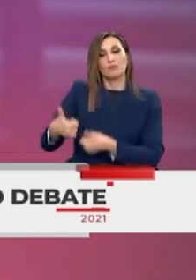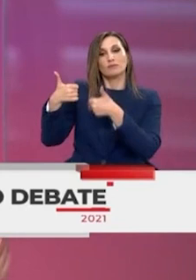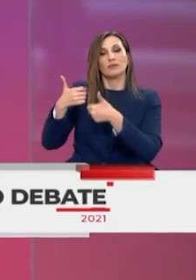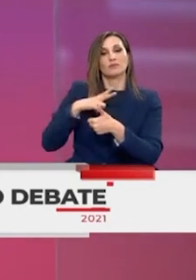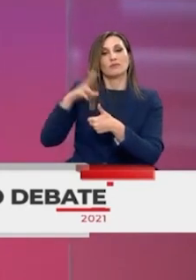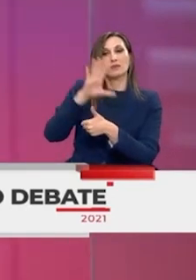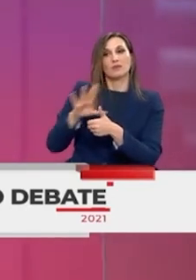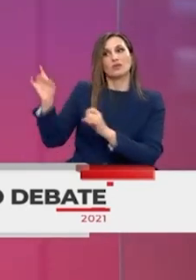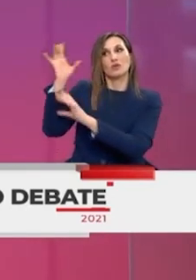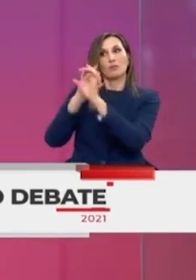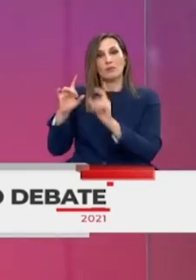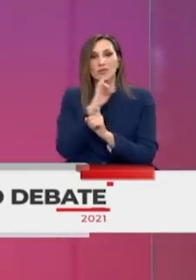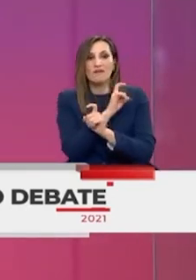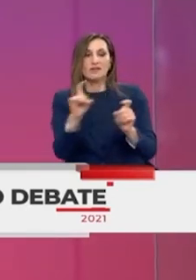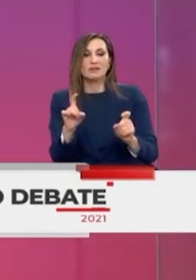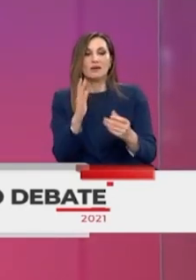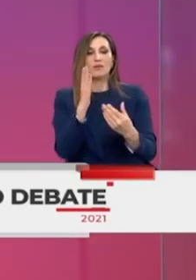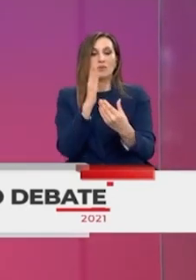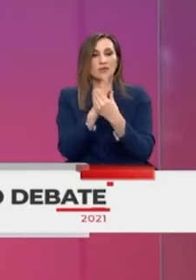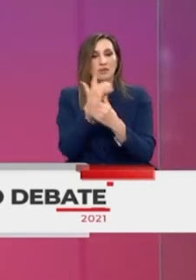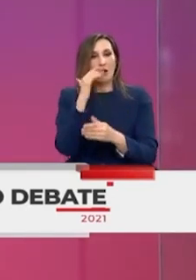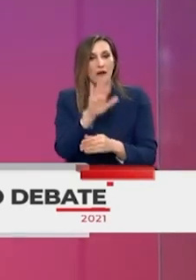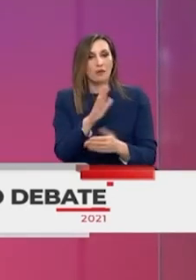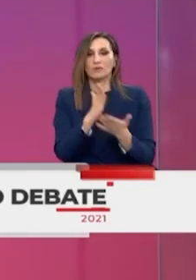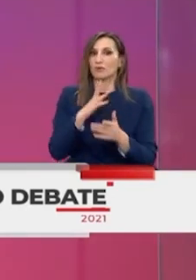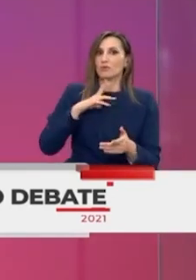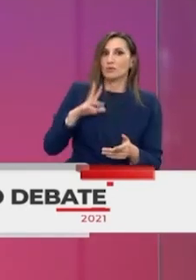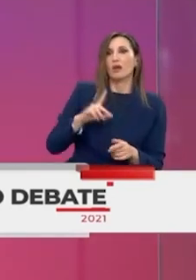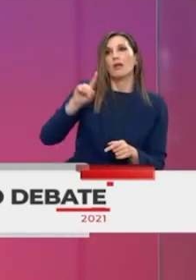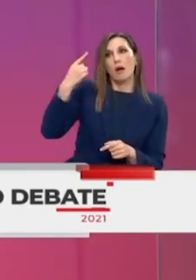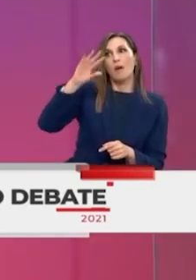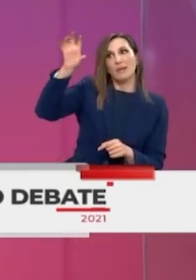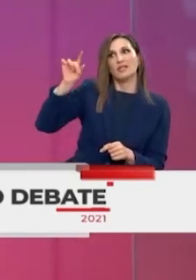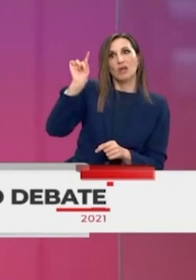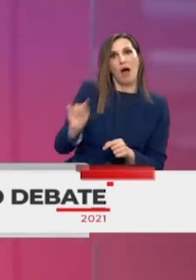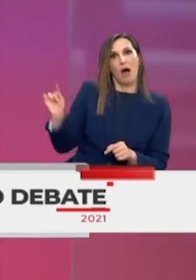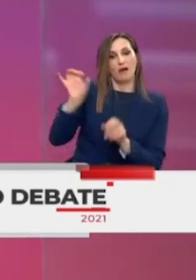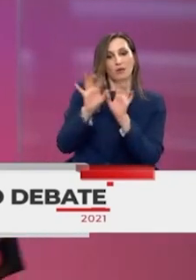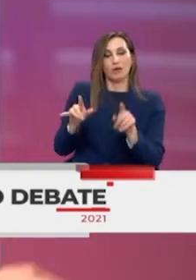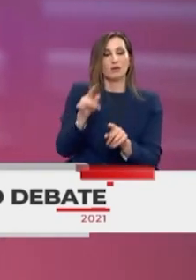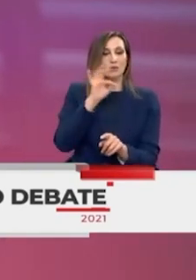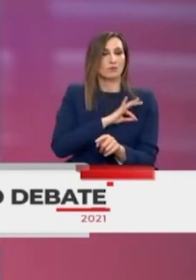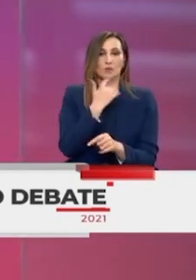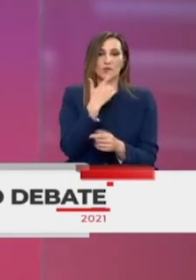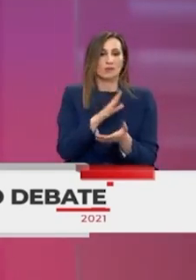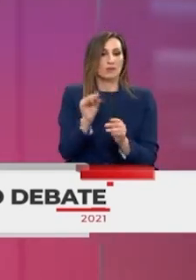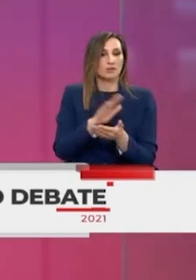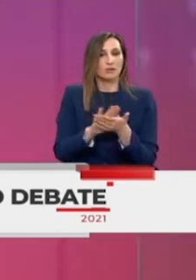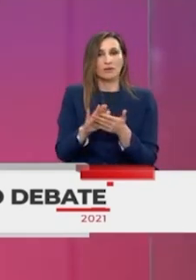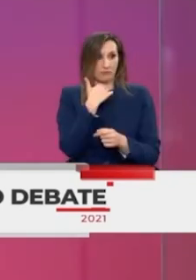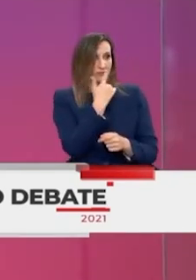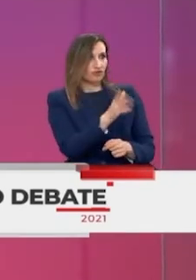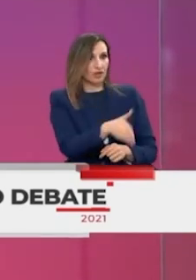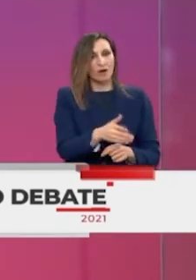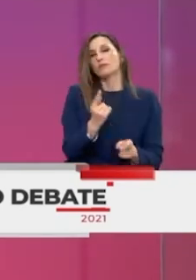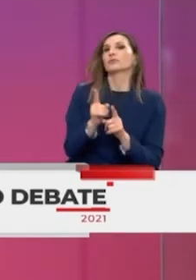e europeias que avisam que esse processo está em curso não apenas cá em Portugal, noutros países, e este senhor em relação a isso não diz rigorosamente já nada disse, porque, de